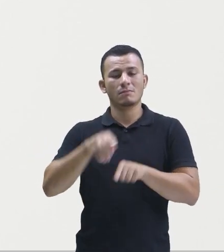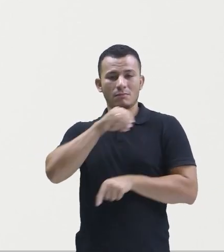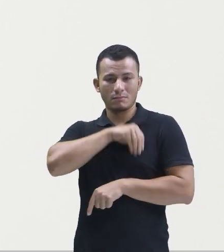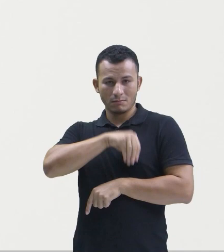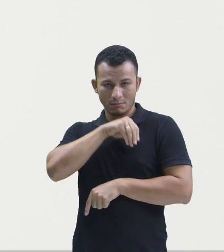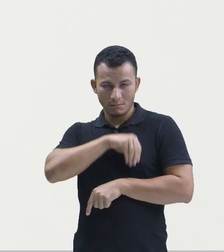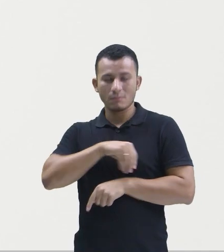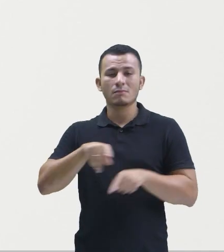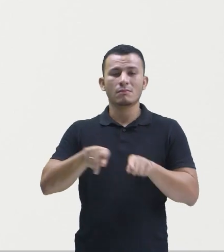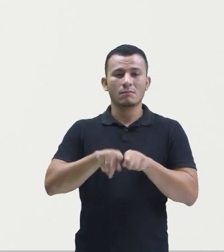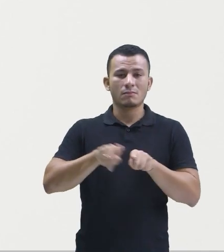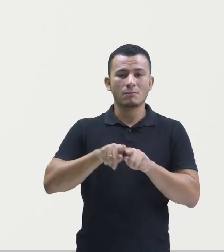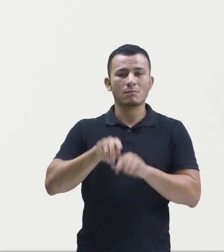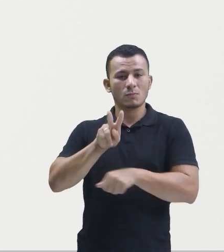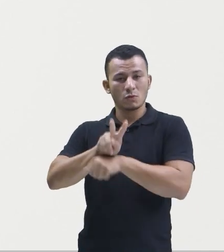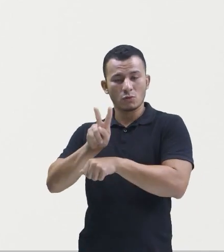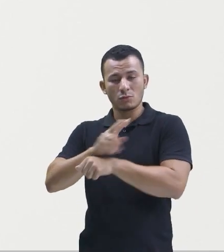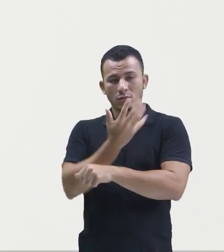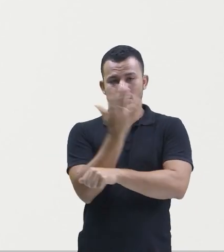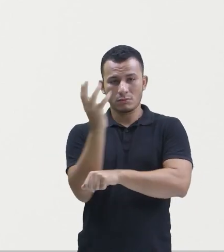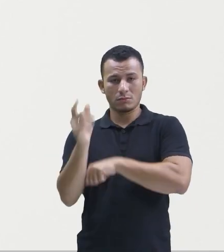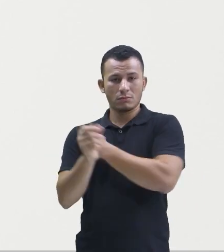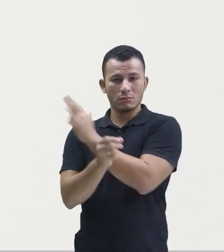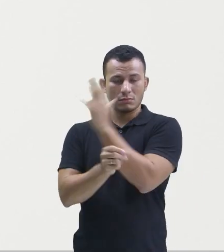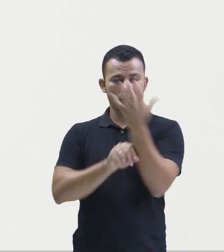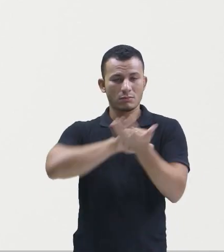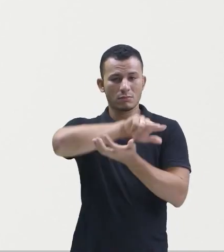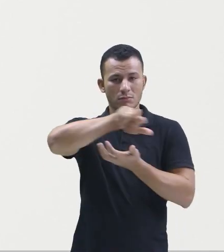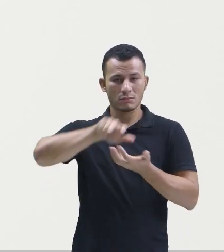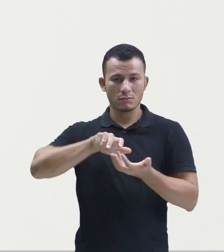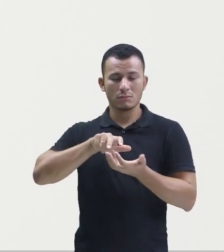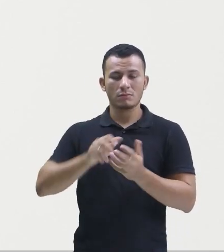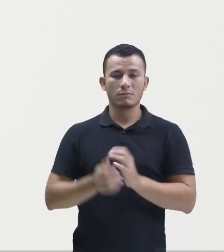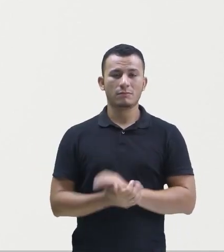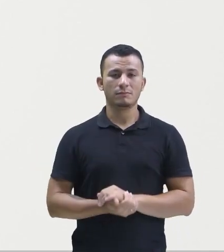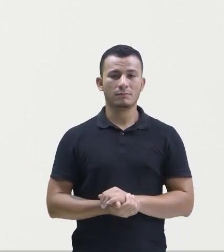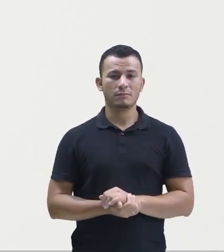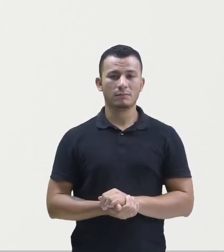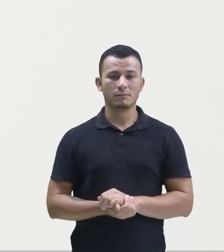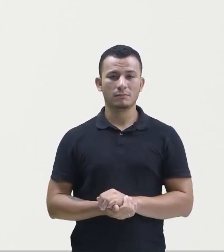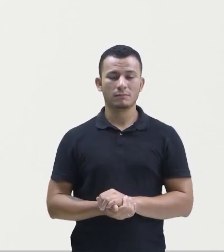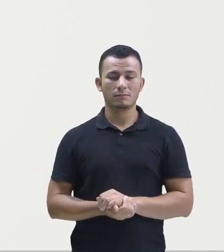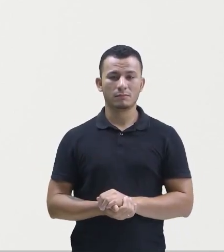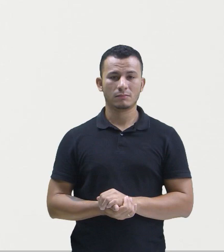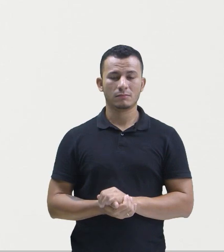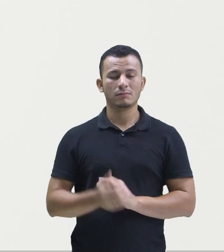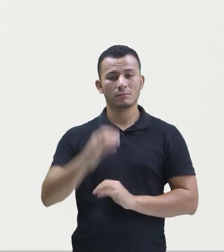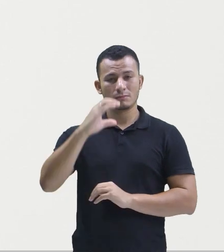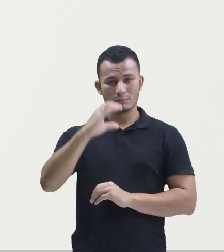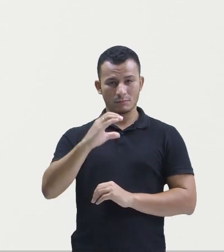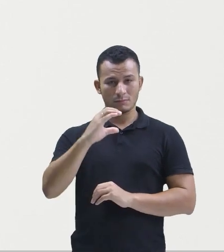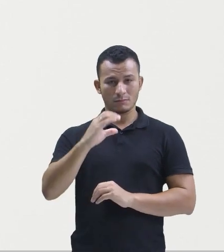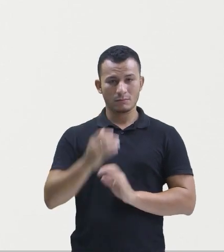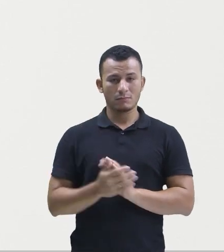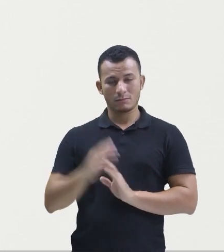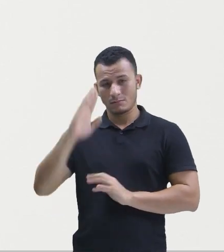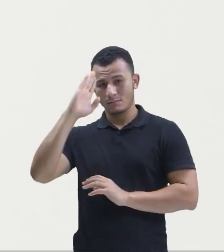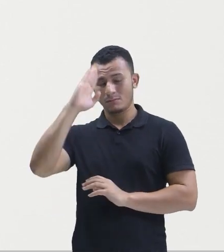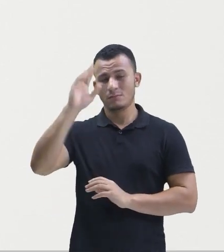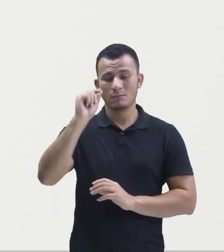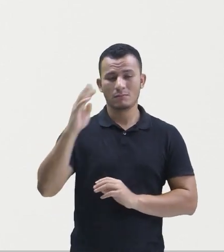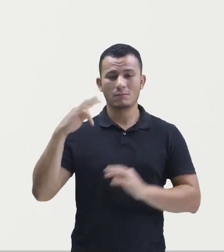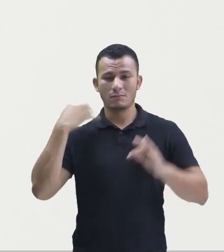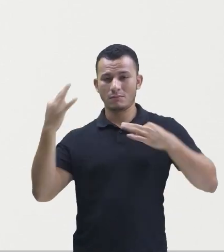tempo que estimula a preservação da biodiversidade e do meio ambiente. Vamos para a letra C. Promover exclusivamente